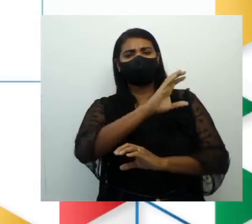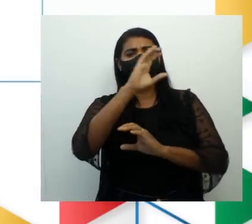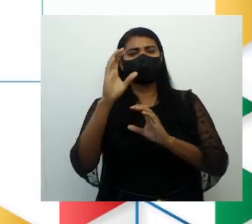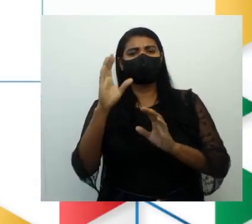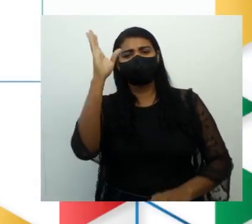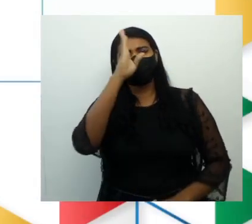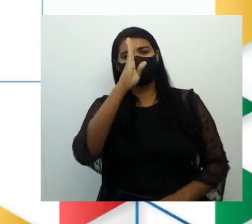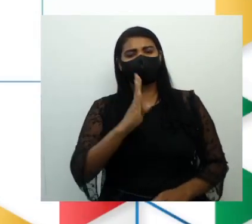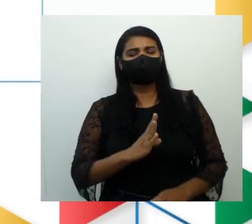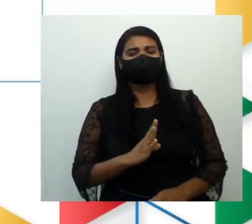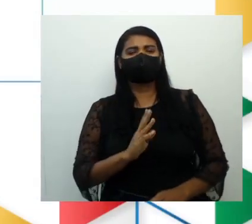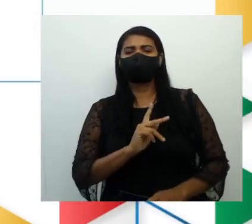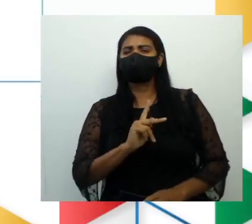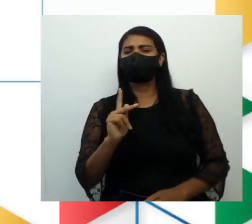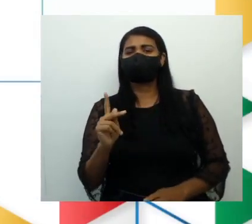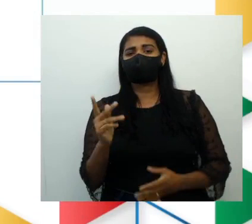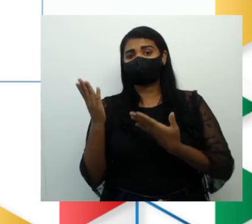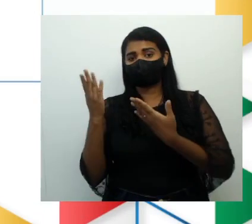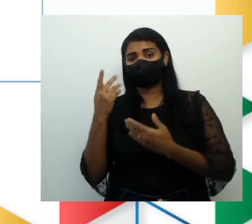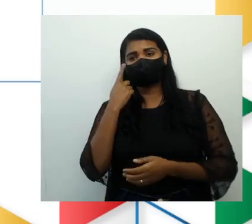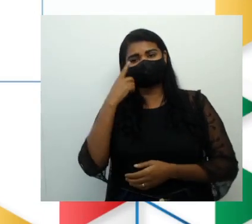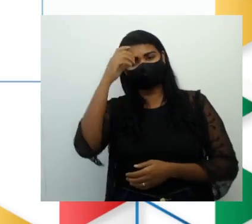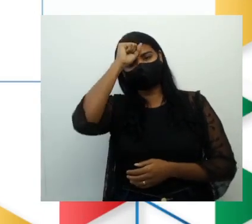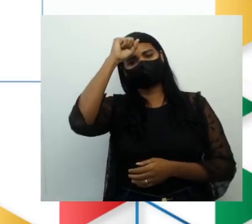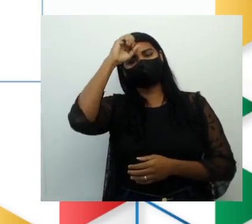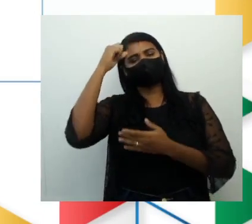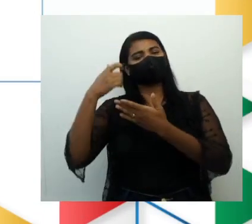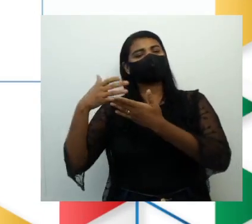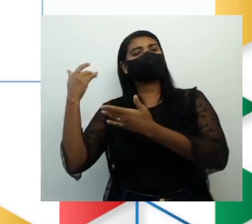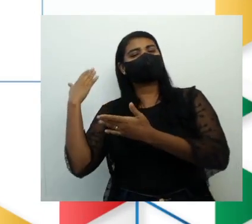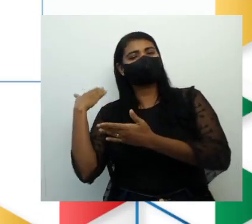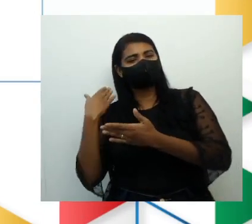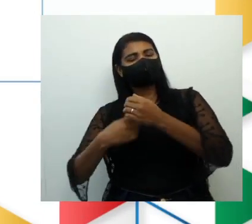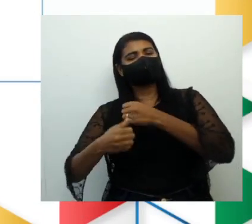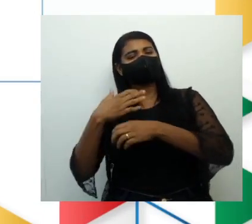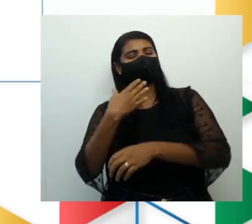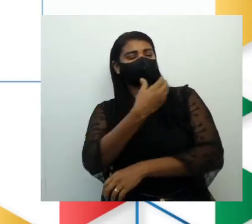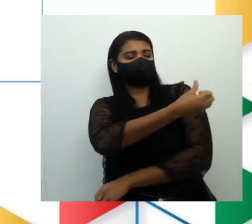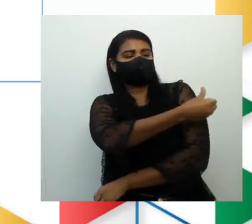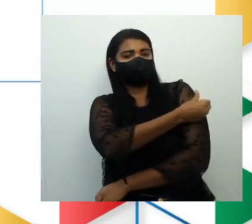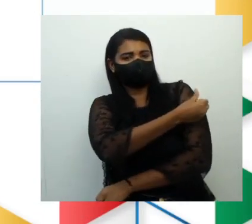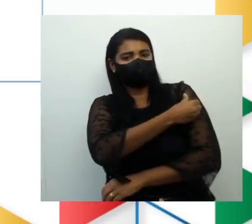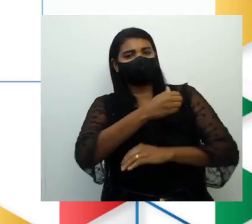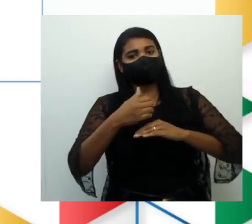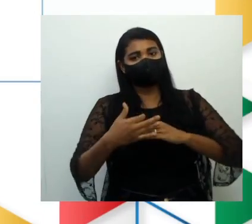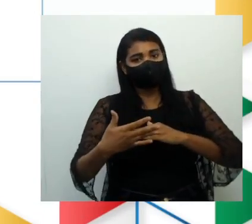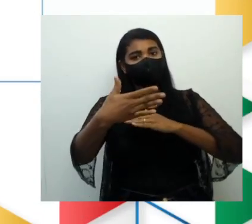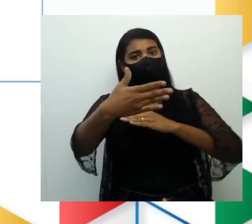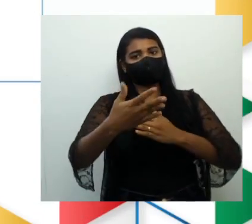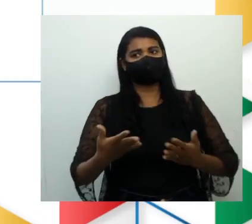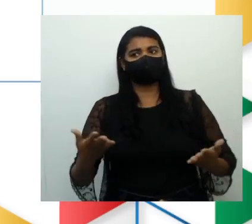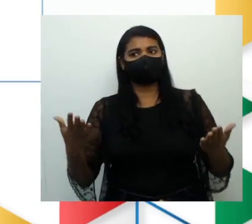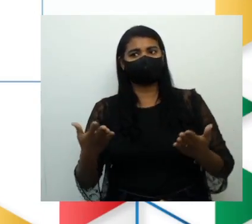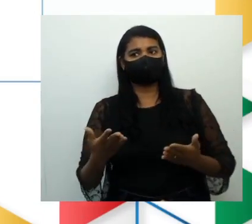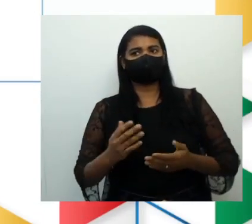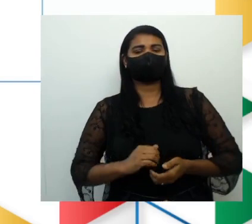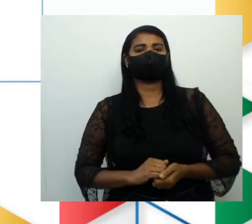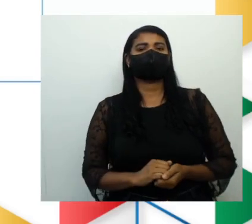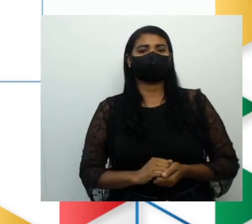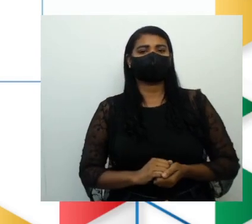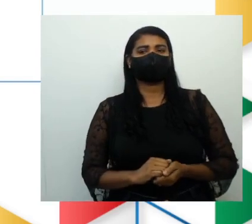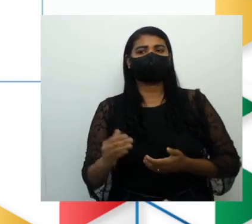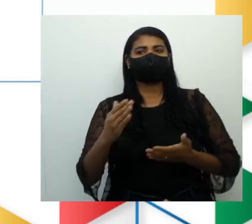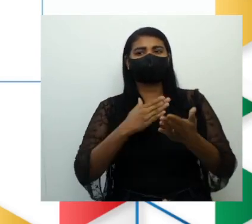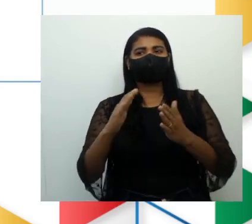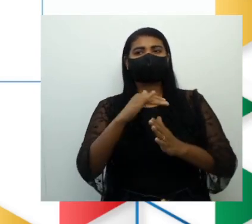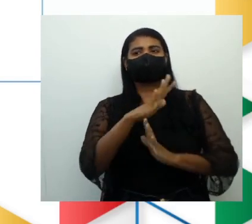brasileiro, professora? Você já deve ter aprendido lá no 6º ano. A gente vai dar mais continuidade agora. Bom, o início de tudo